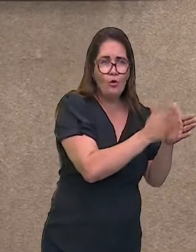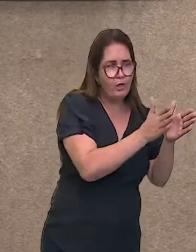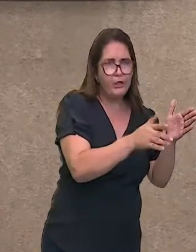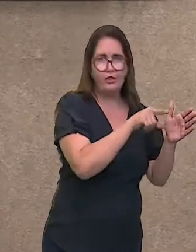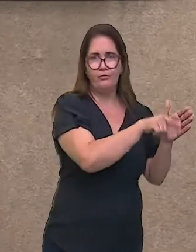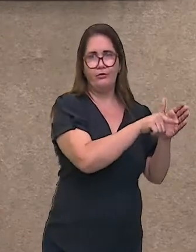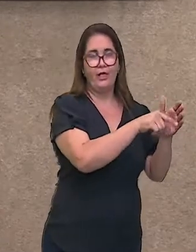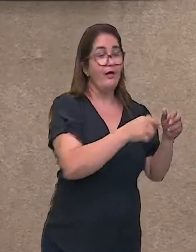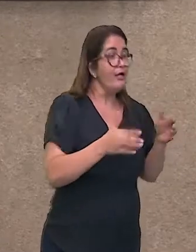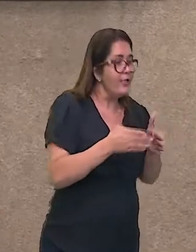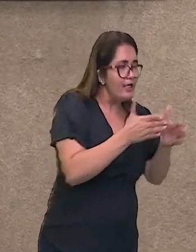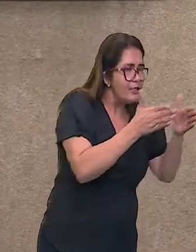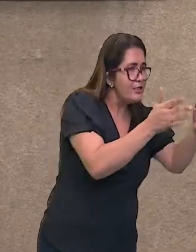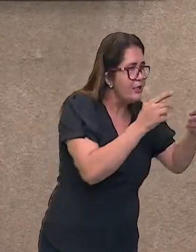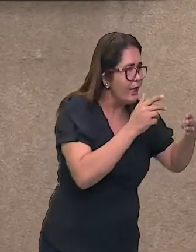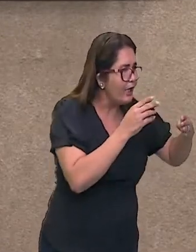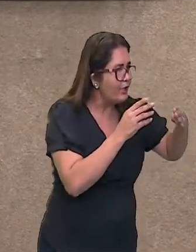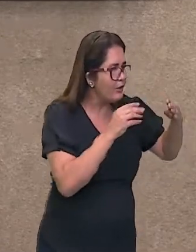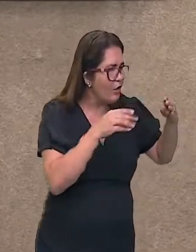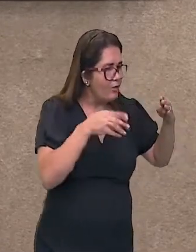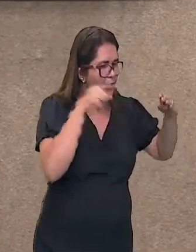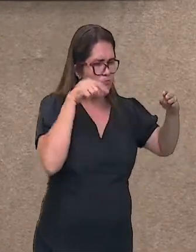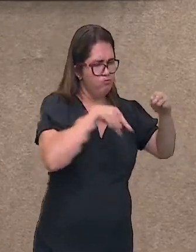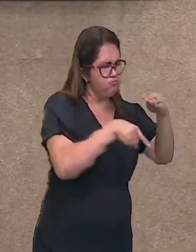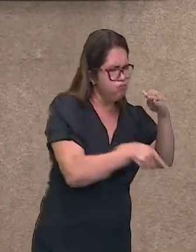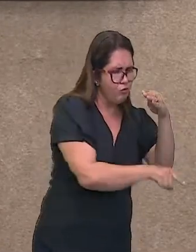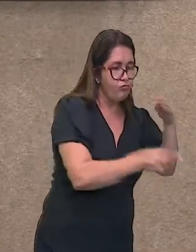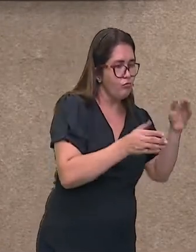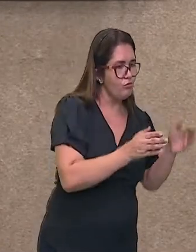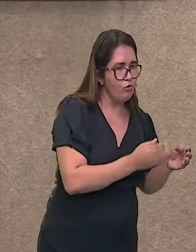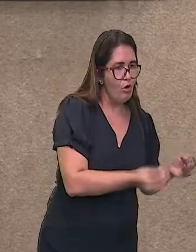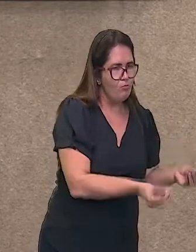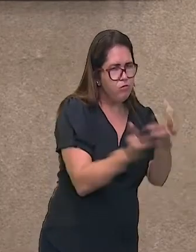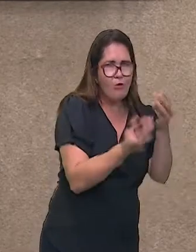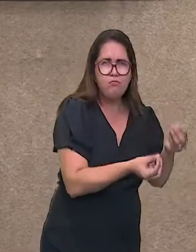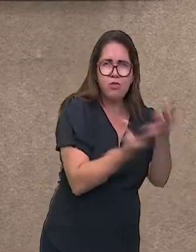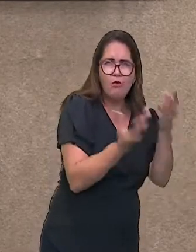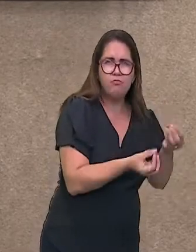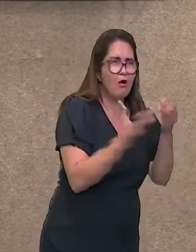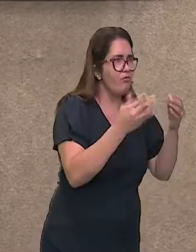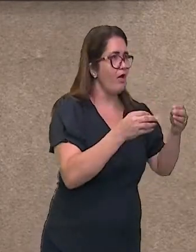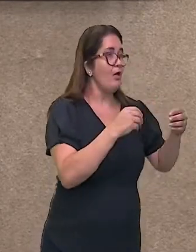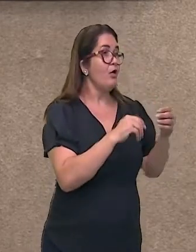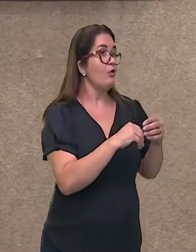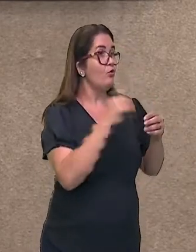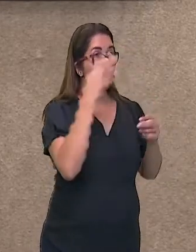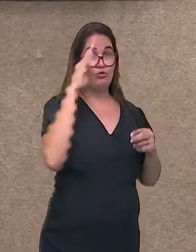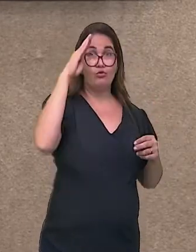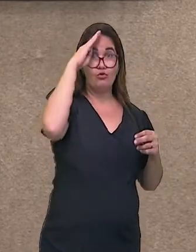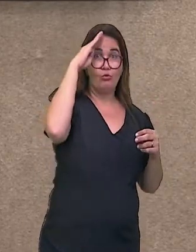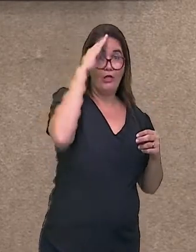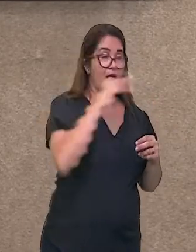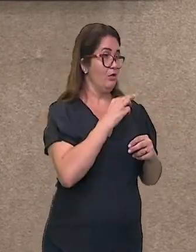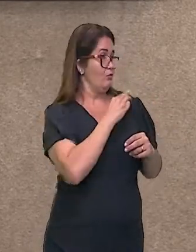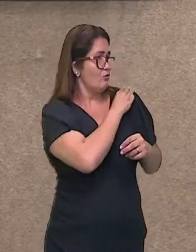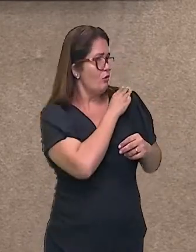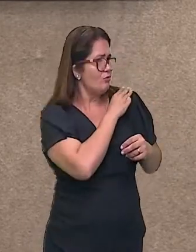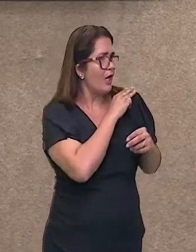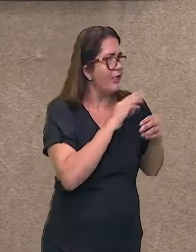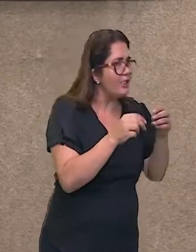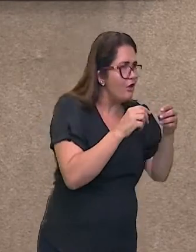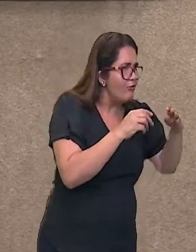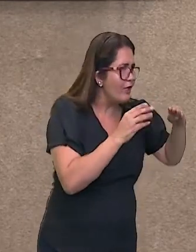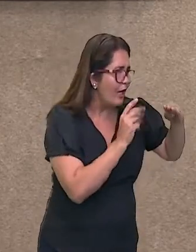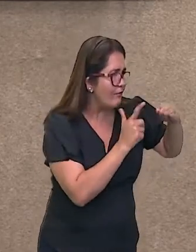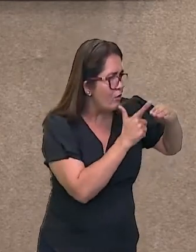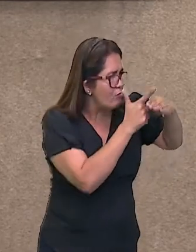As trincheiras eram corredores subterrâneos construídos para abrigar os soldados e separar os exércitos que